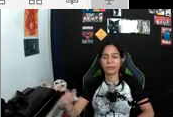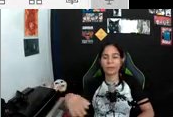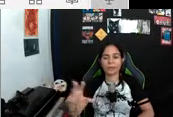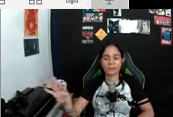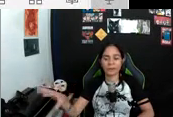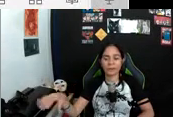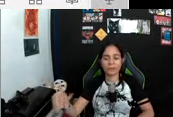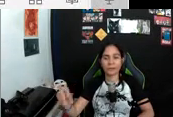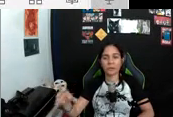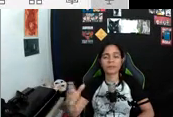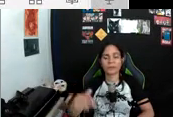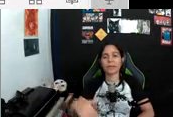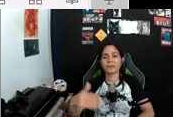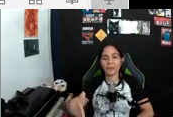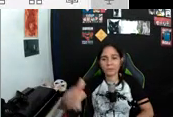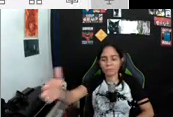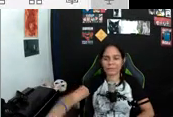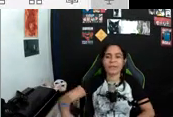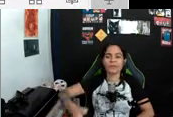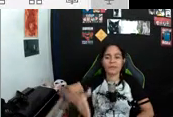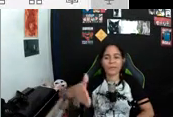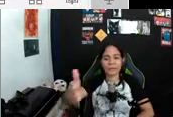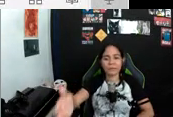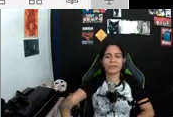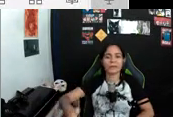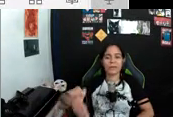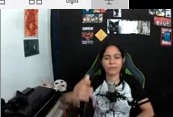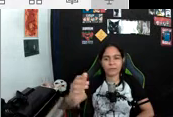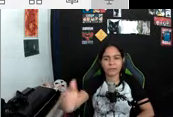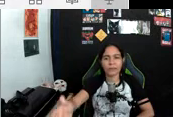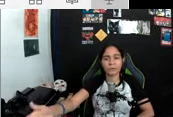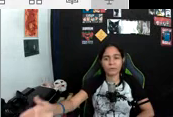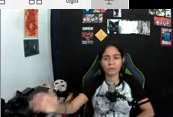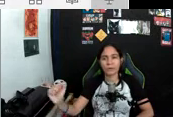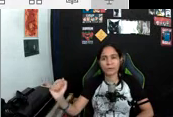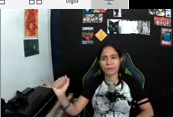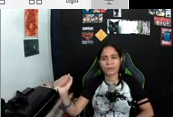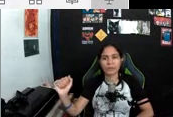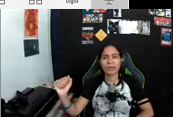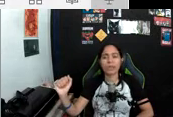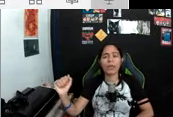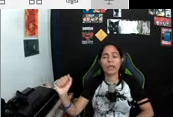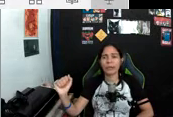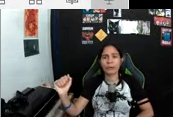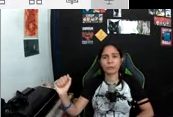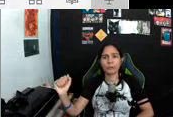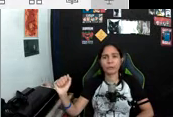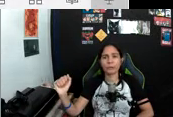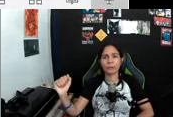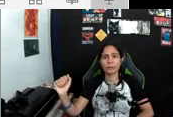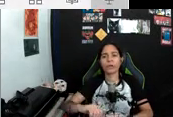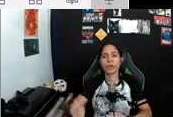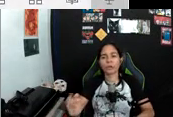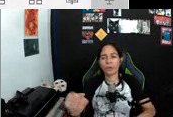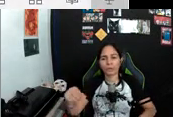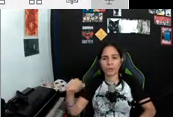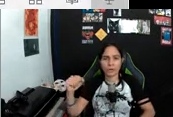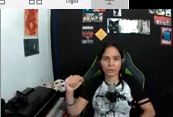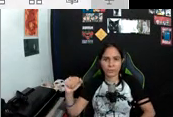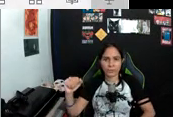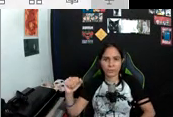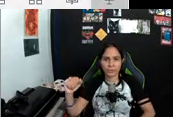Ele não queria fazer, estava inventando desculpa, não sei o que. Ela disse, não, o paciente está aí acamado, já está anestesiado, tudo isso, só vai fazer a cirurgia. Ele, não quero. Aí pegou e